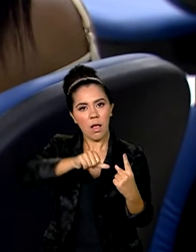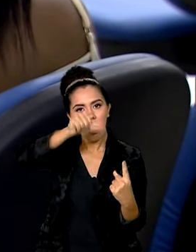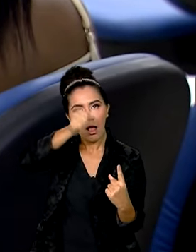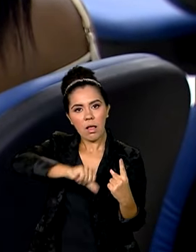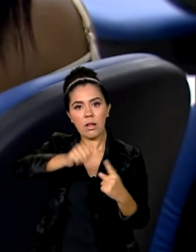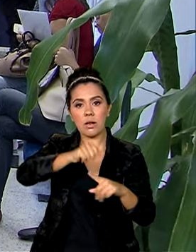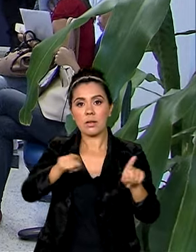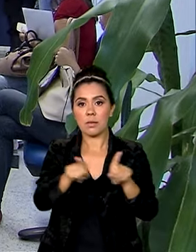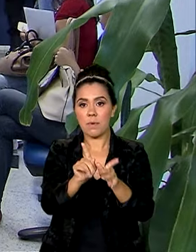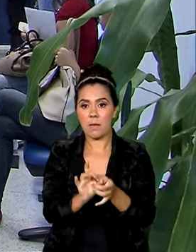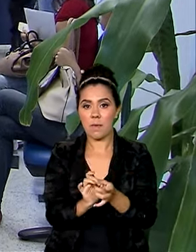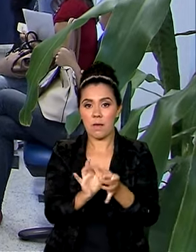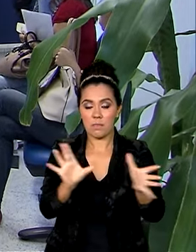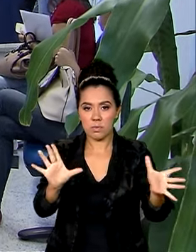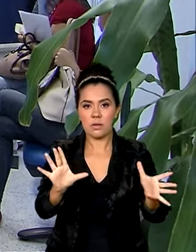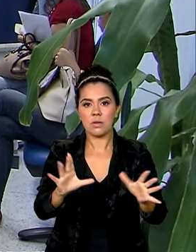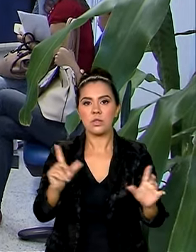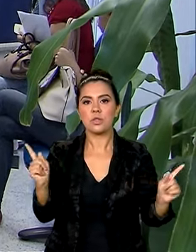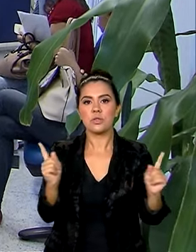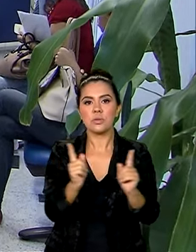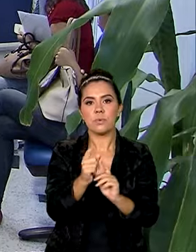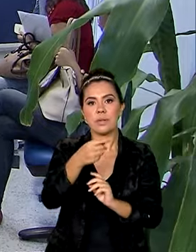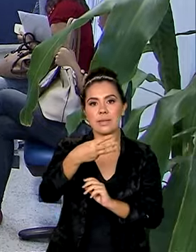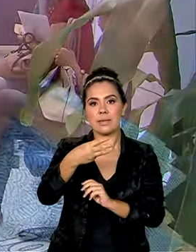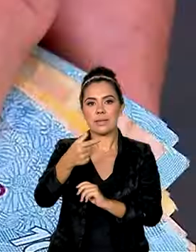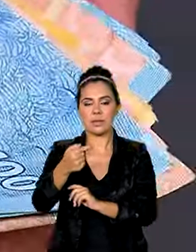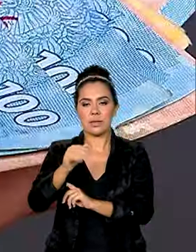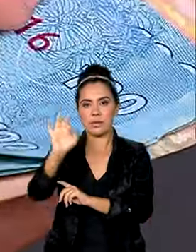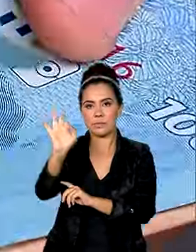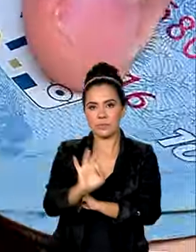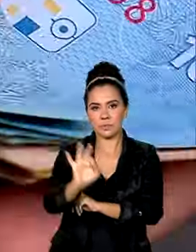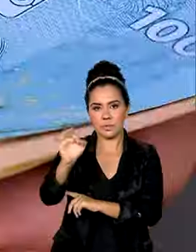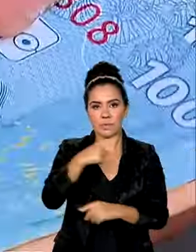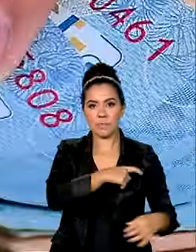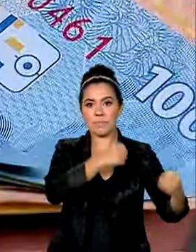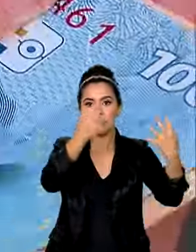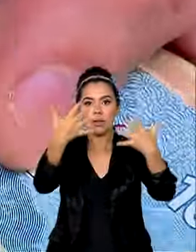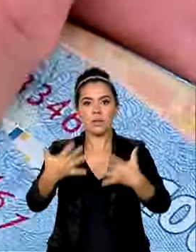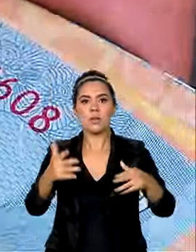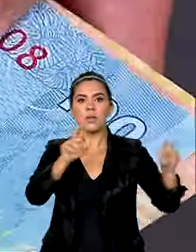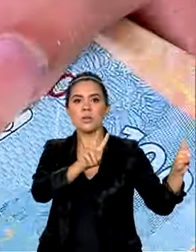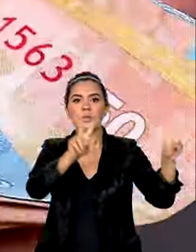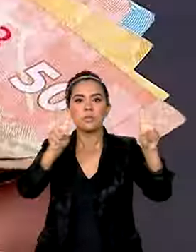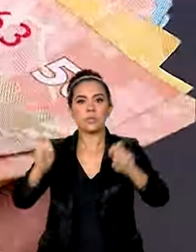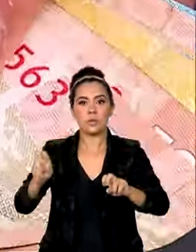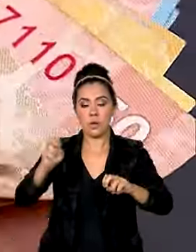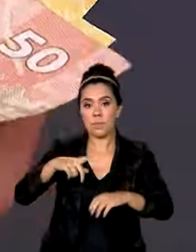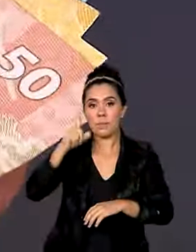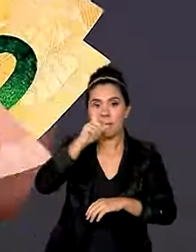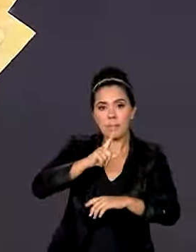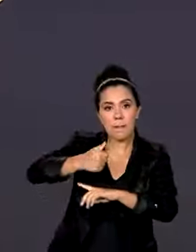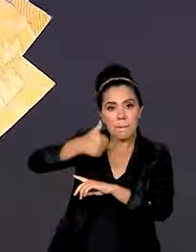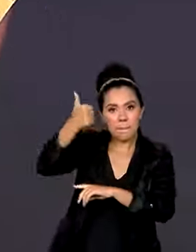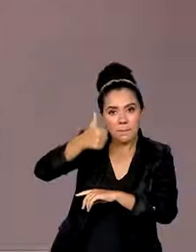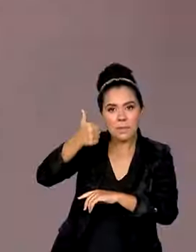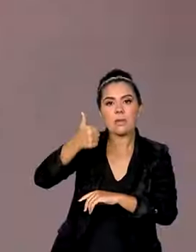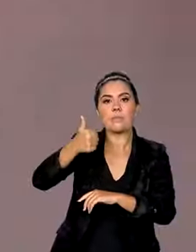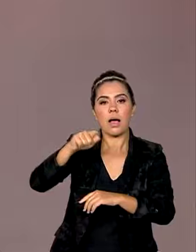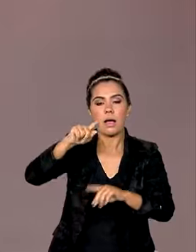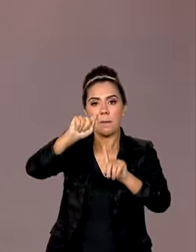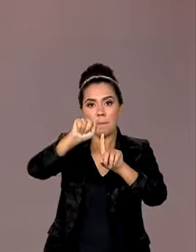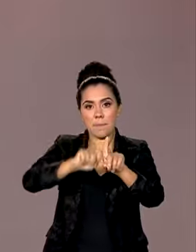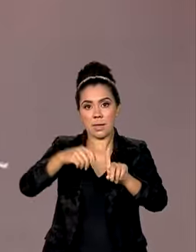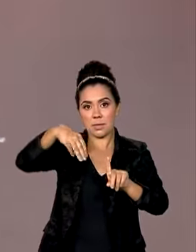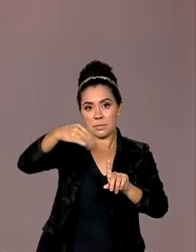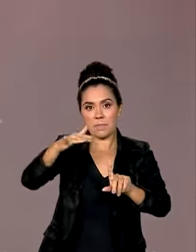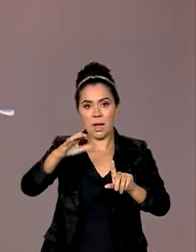do benefício reduziu em 37%. Déficit primário cai em março, o melhor resultado do mês